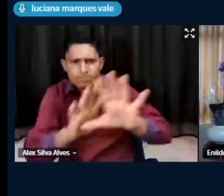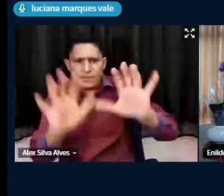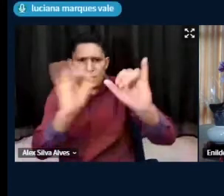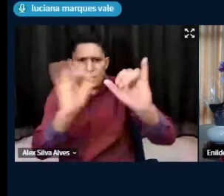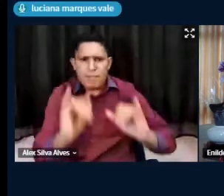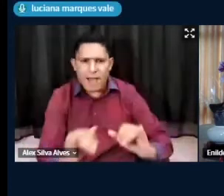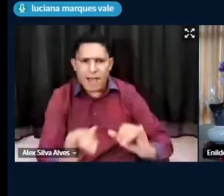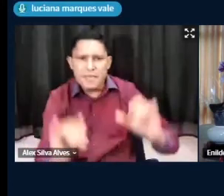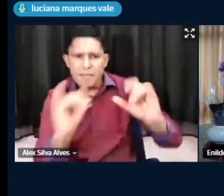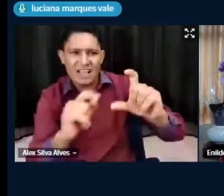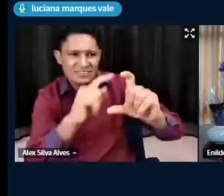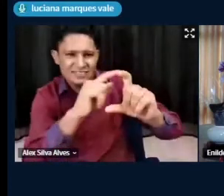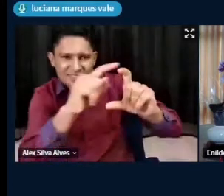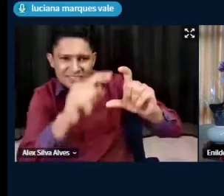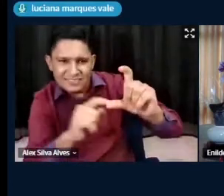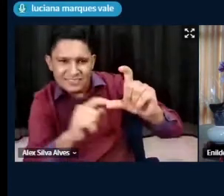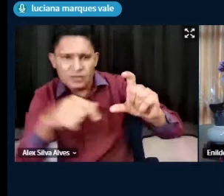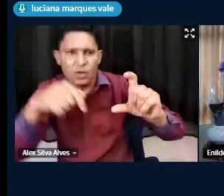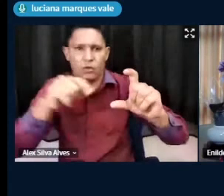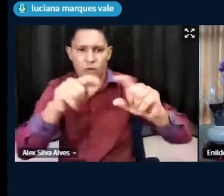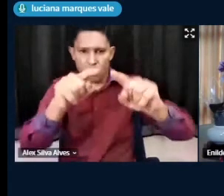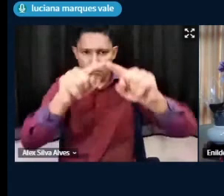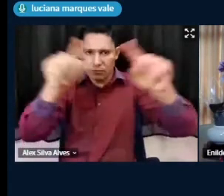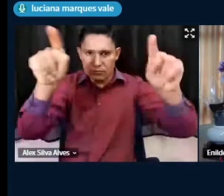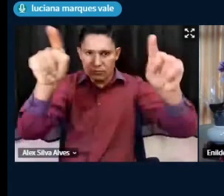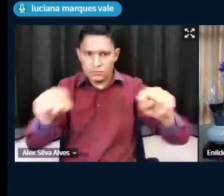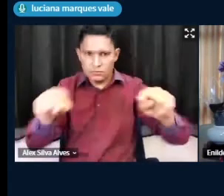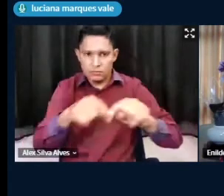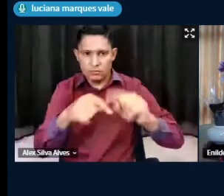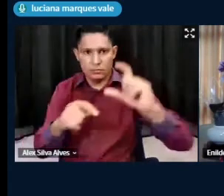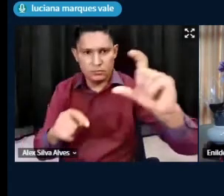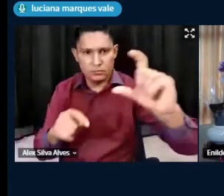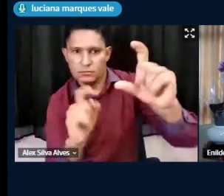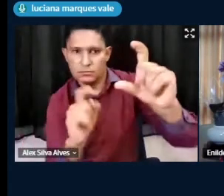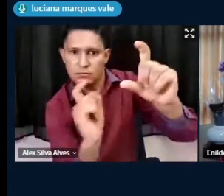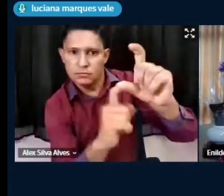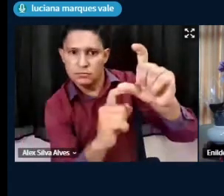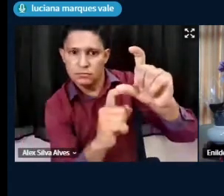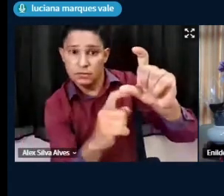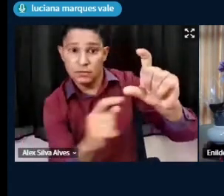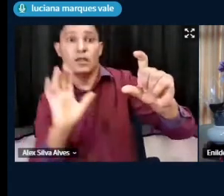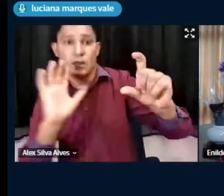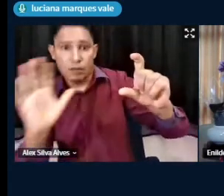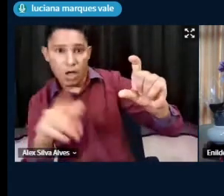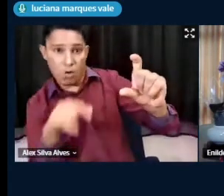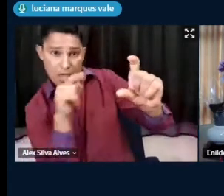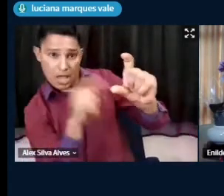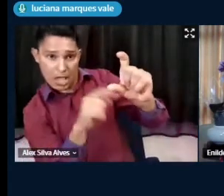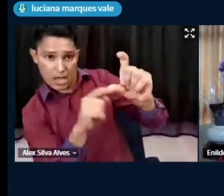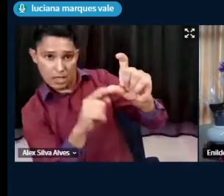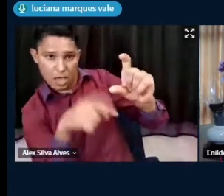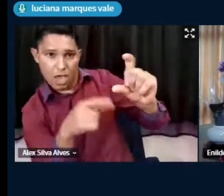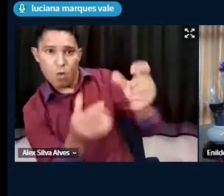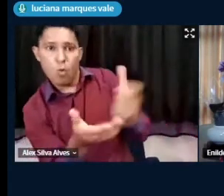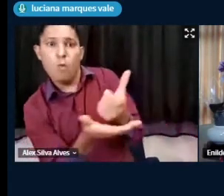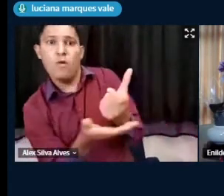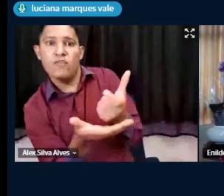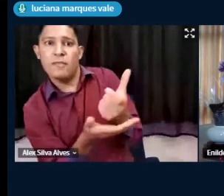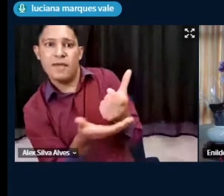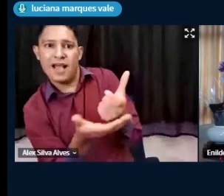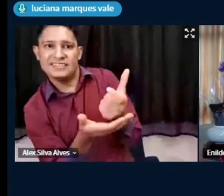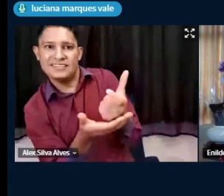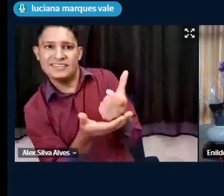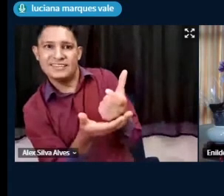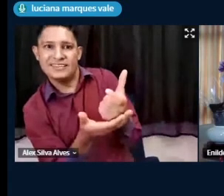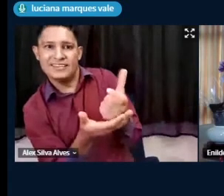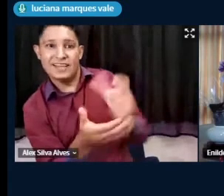apresentado. Então, se torna uma questão através da imagem. Então, foi utilizada a partir da imagem, optamos por essa